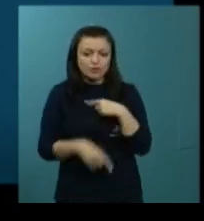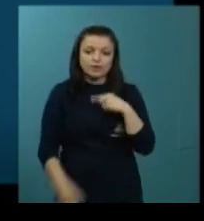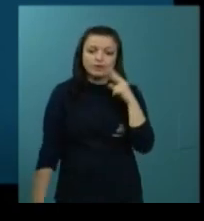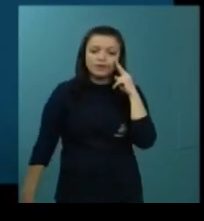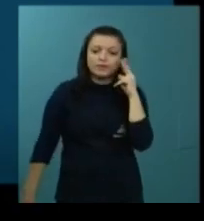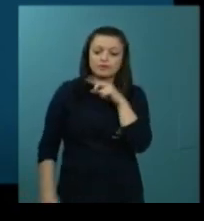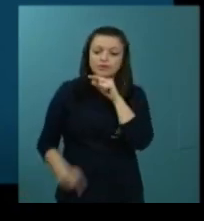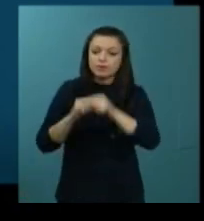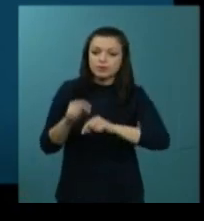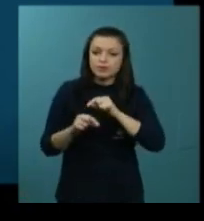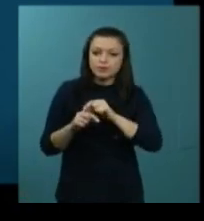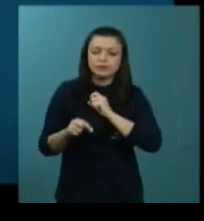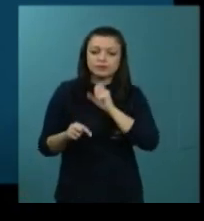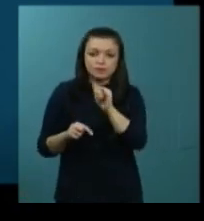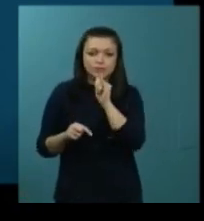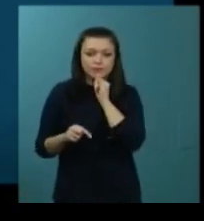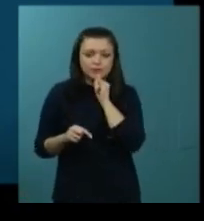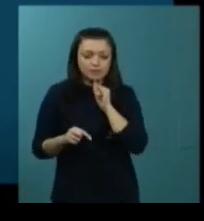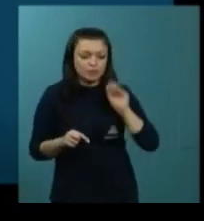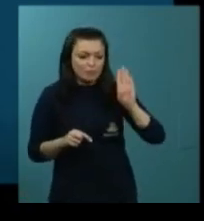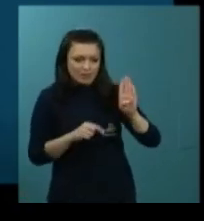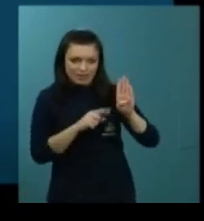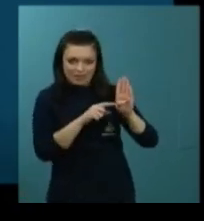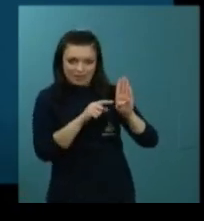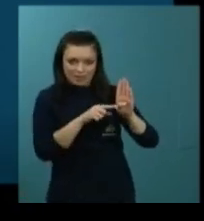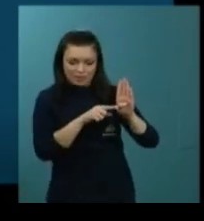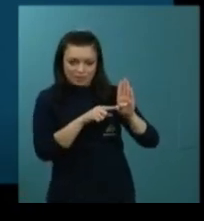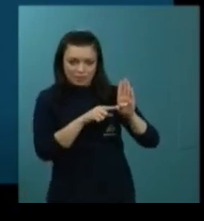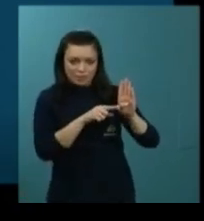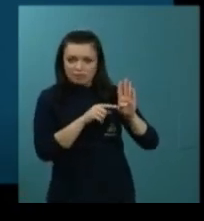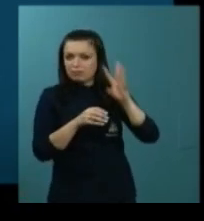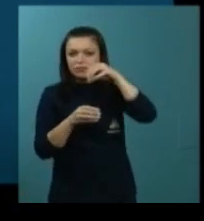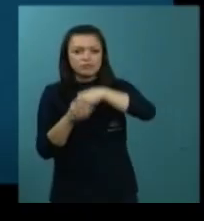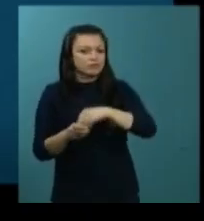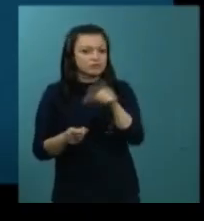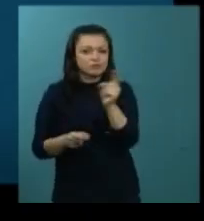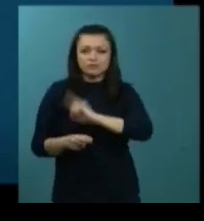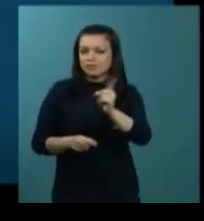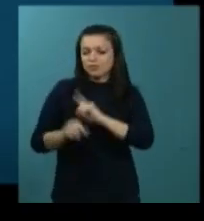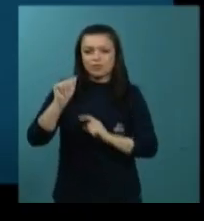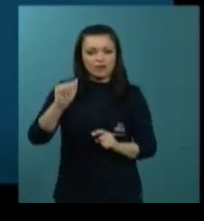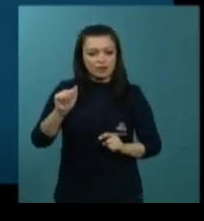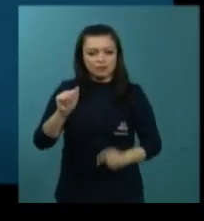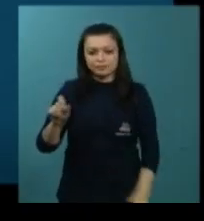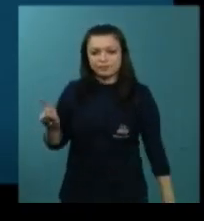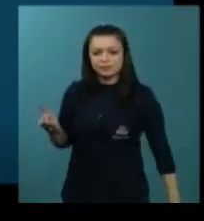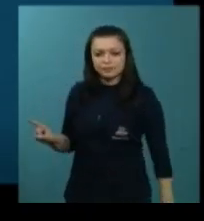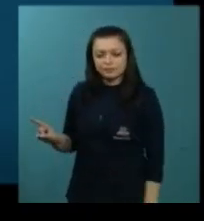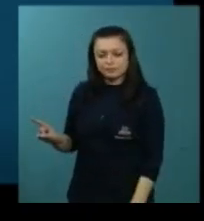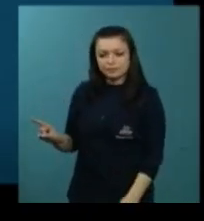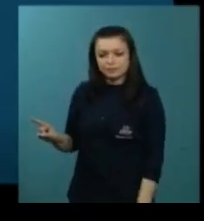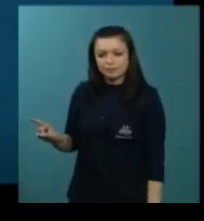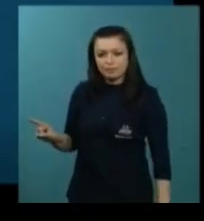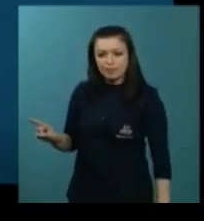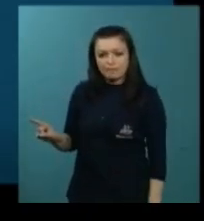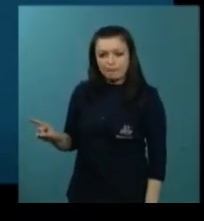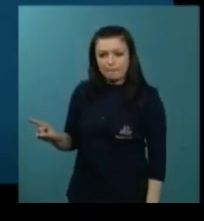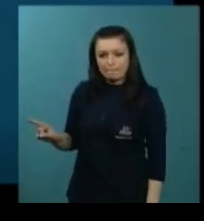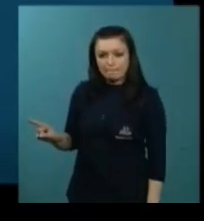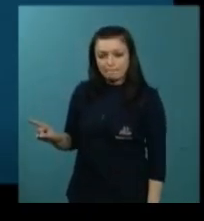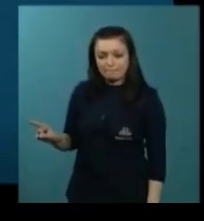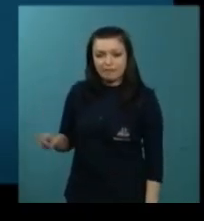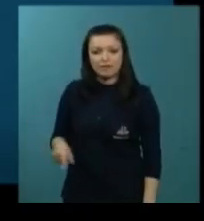verificaremos que o conjunto B não está contido no conjunto A. E para